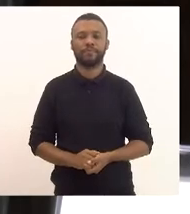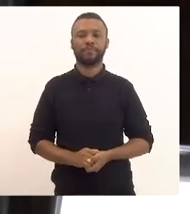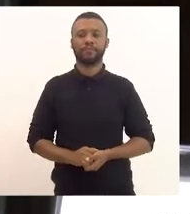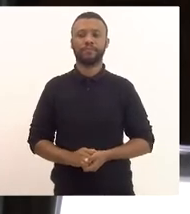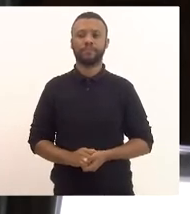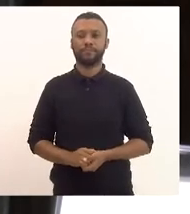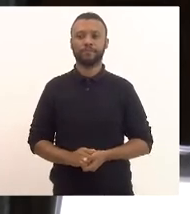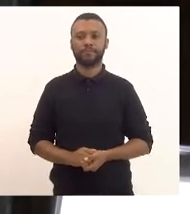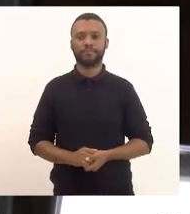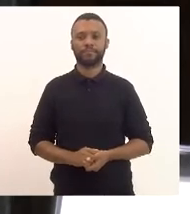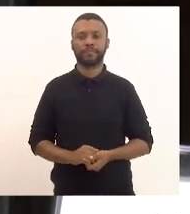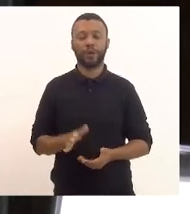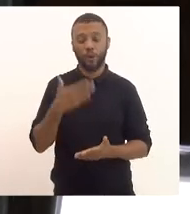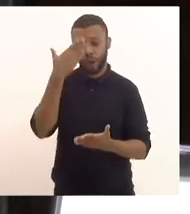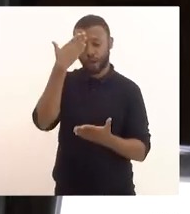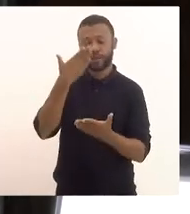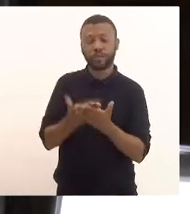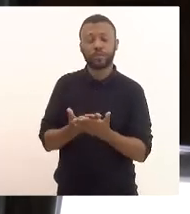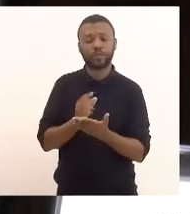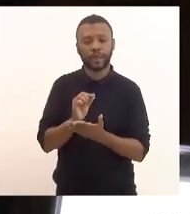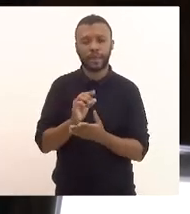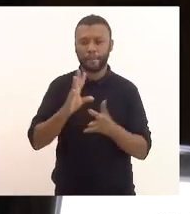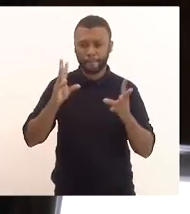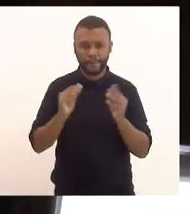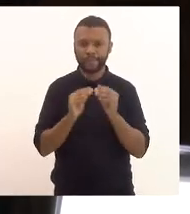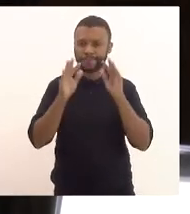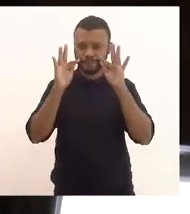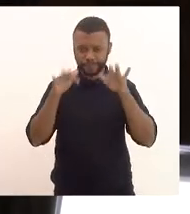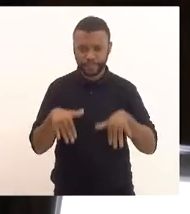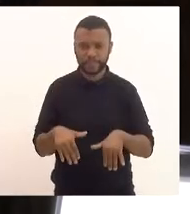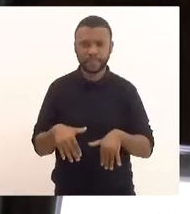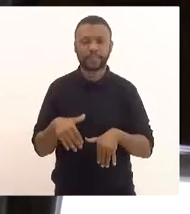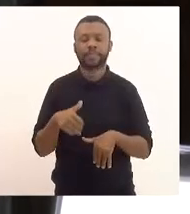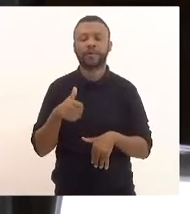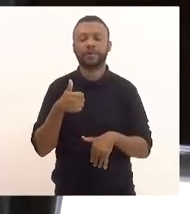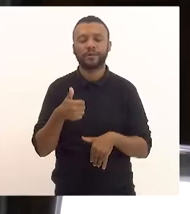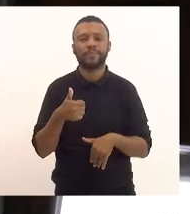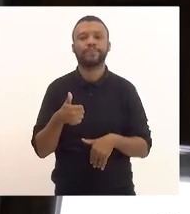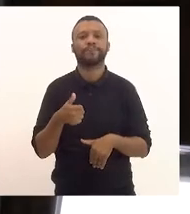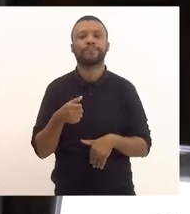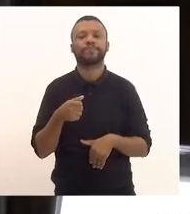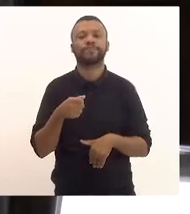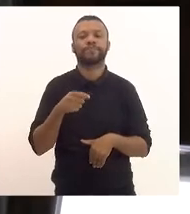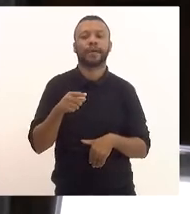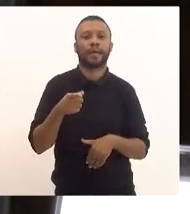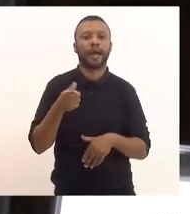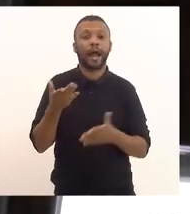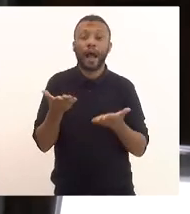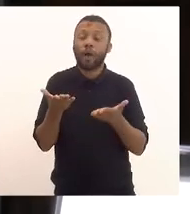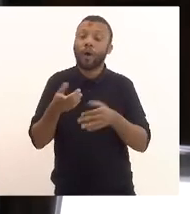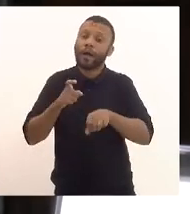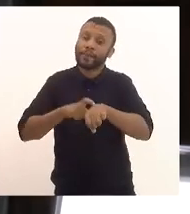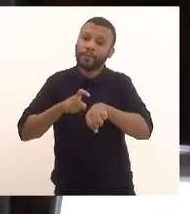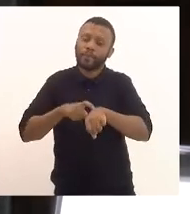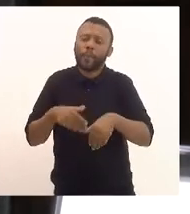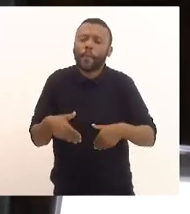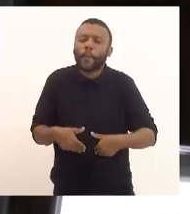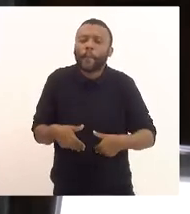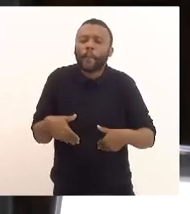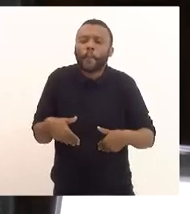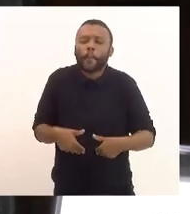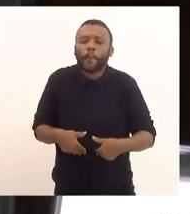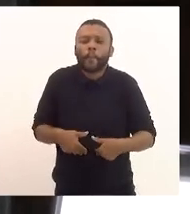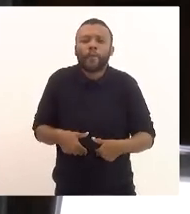e eu acho pessoal que para finalizar viu Deputado nesse momento em que a fome se